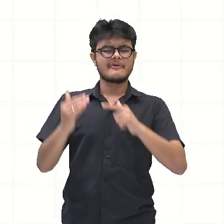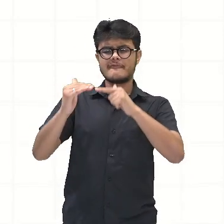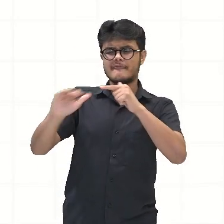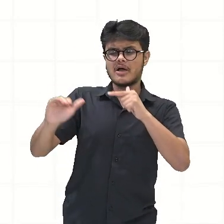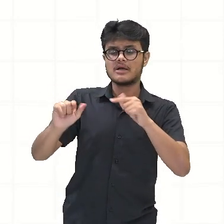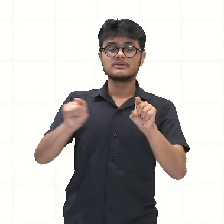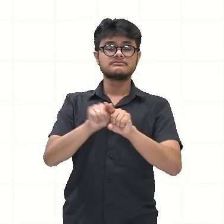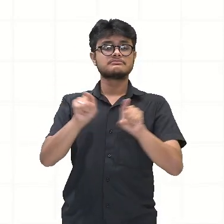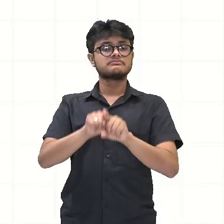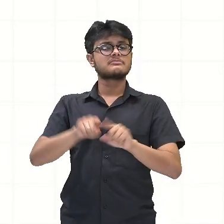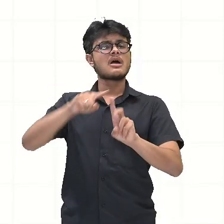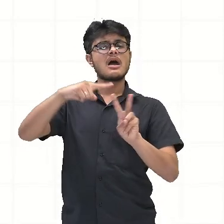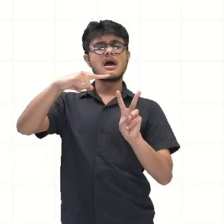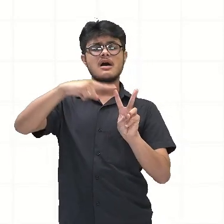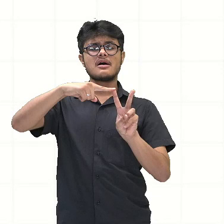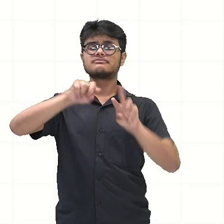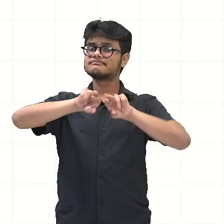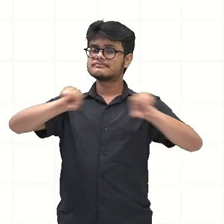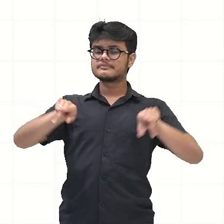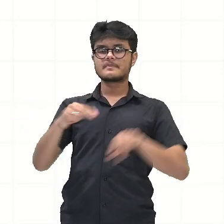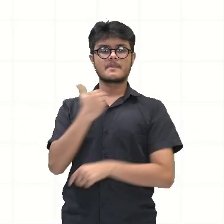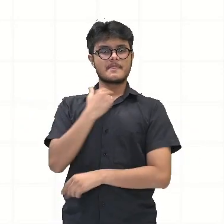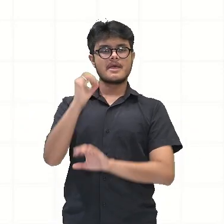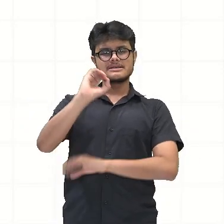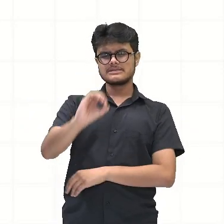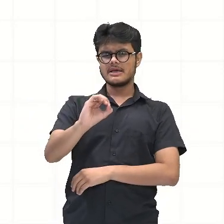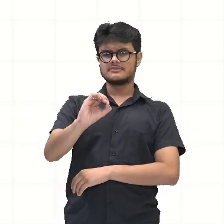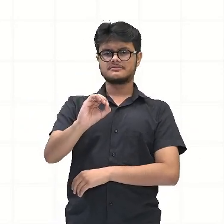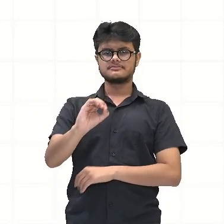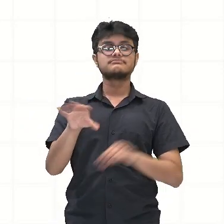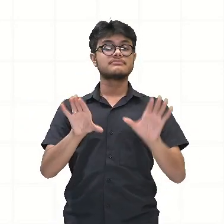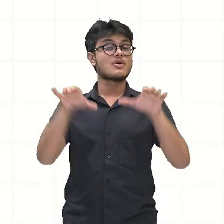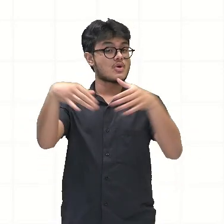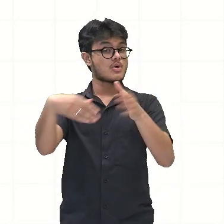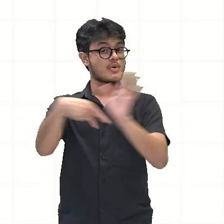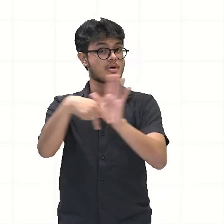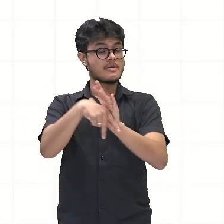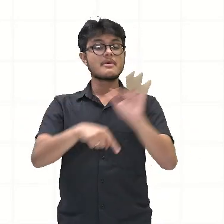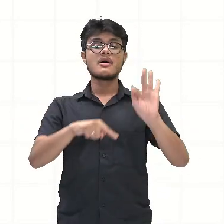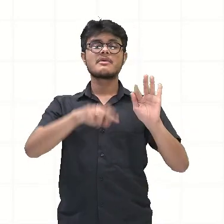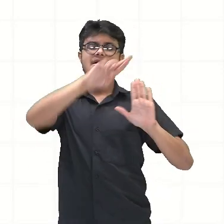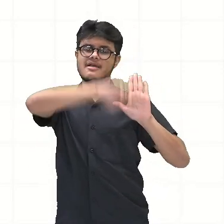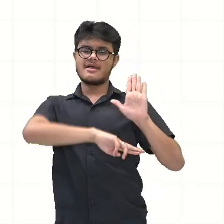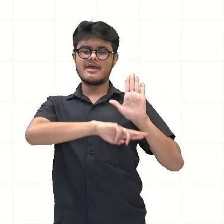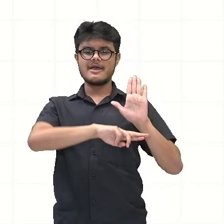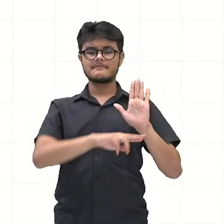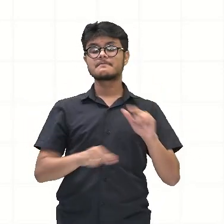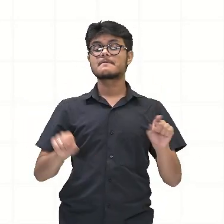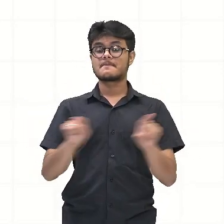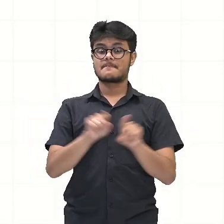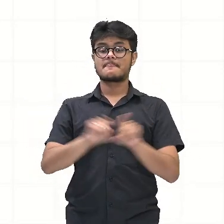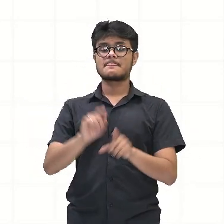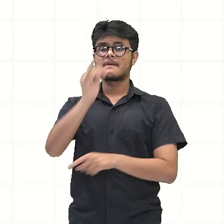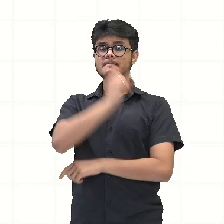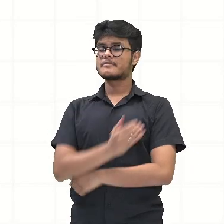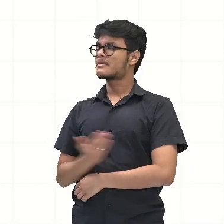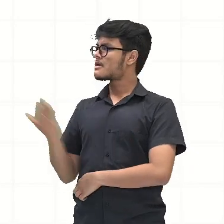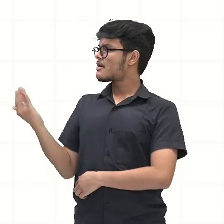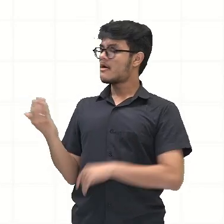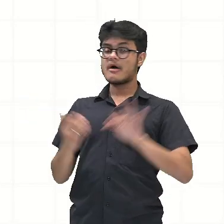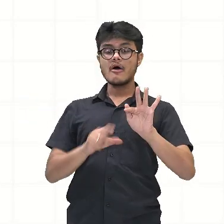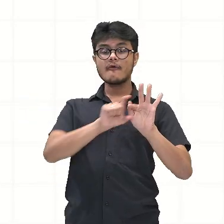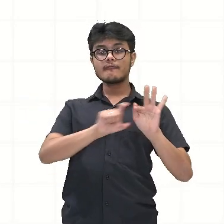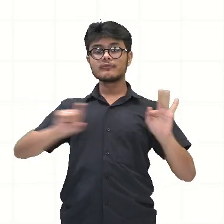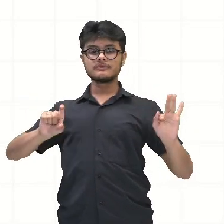ser uma raiz, pode ser tudo, só não pode ser zero. E deve ser escrita dessa forma. Então,